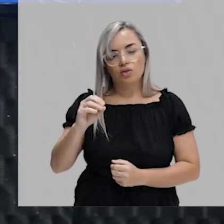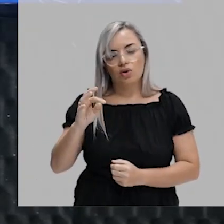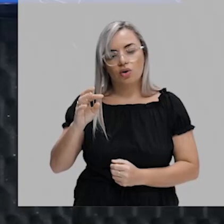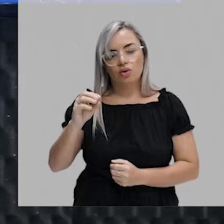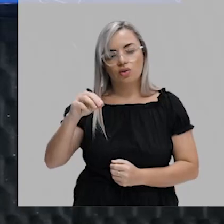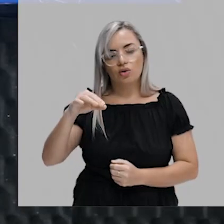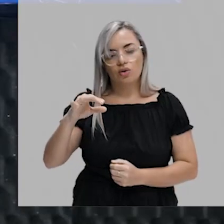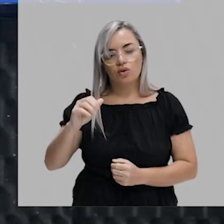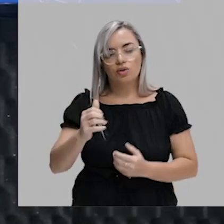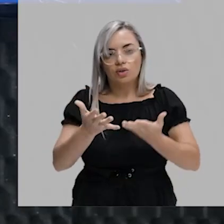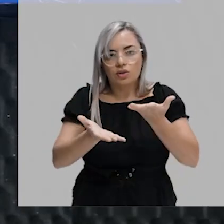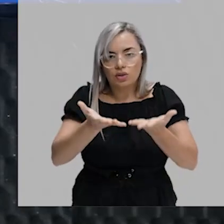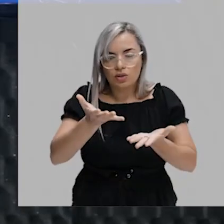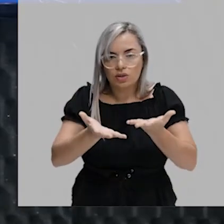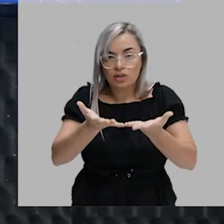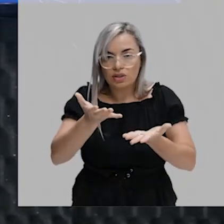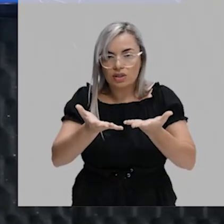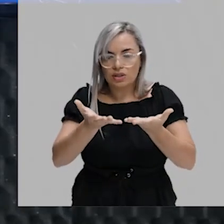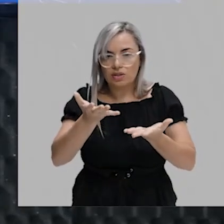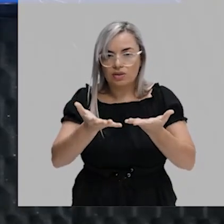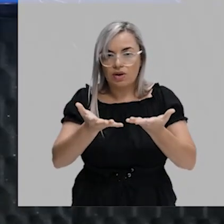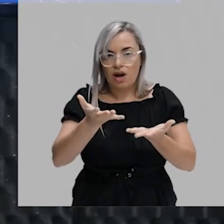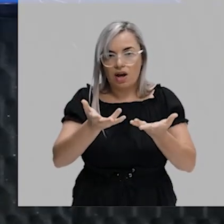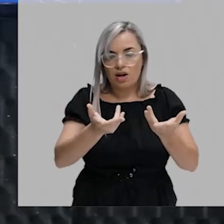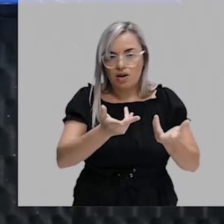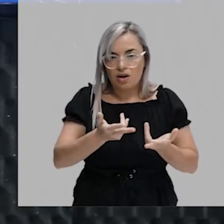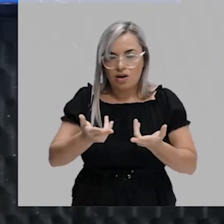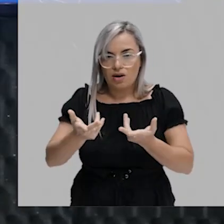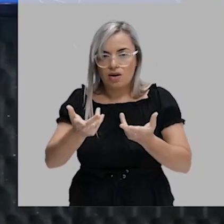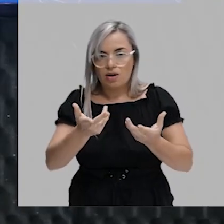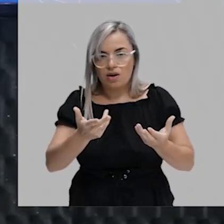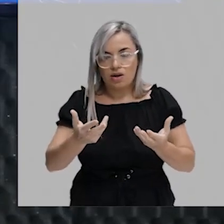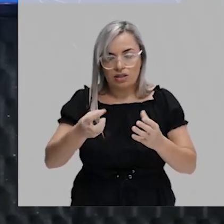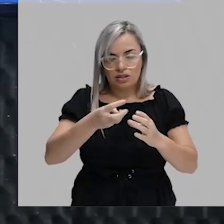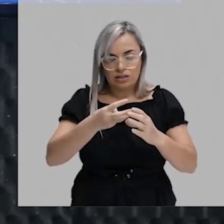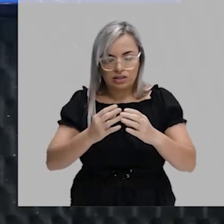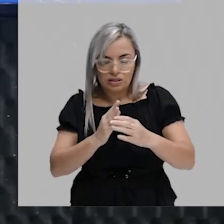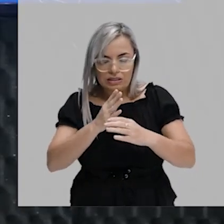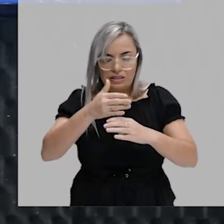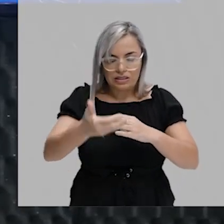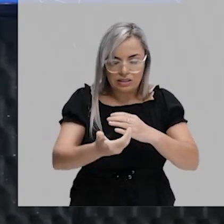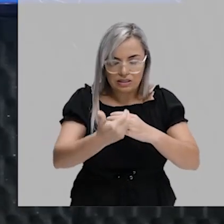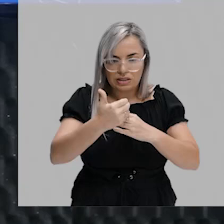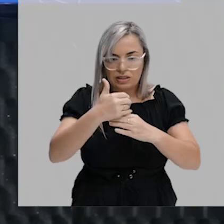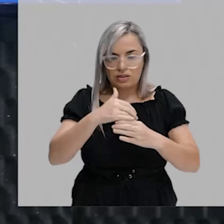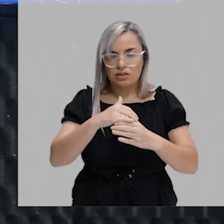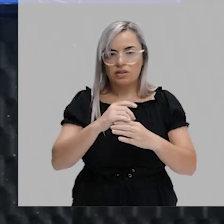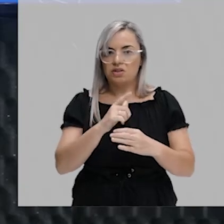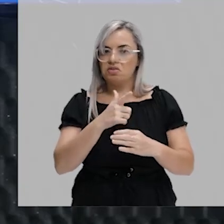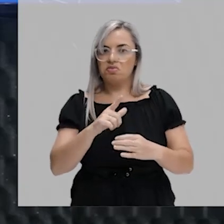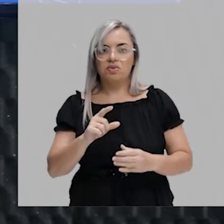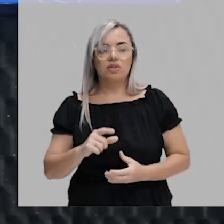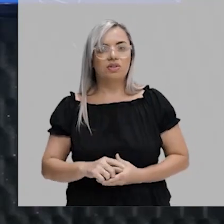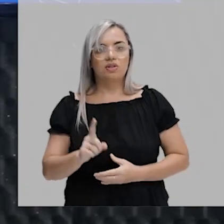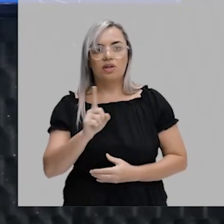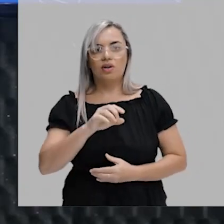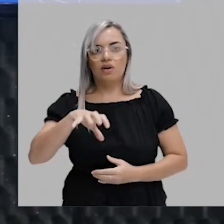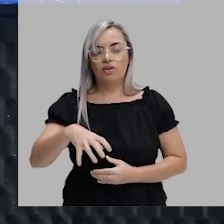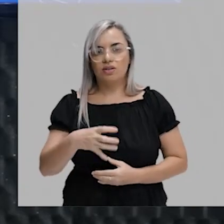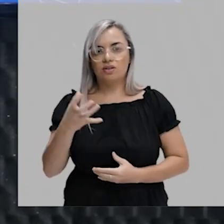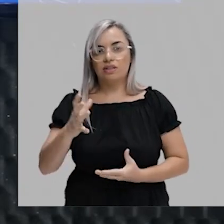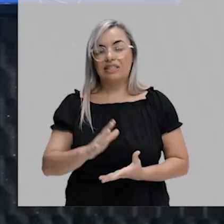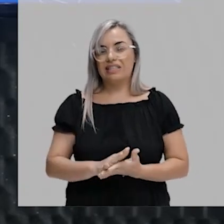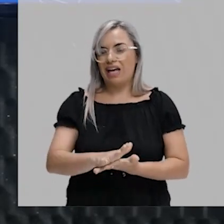que o meio externo. Então, não vai acontecer nada com a célula. Então, esse foi o assunto de